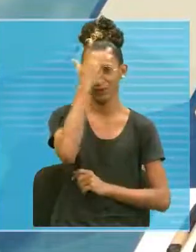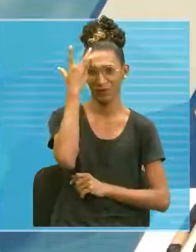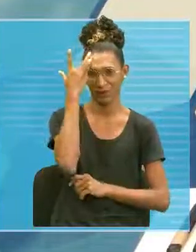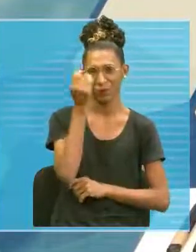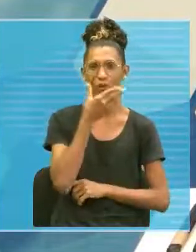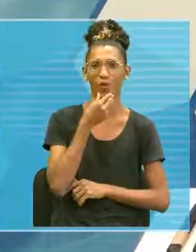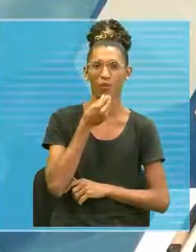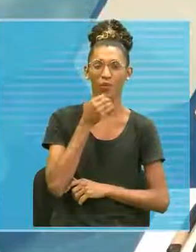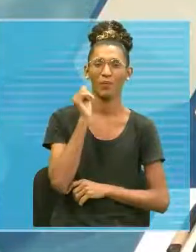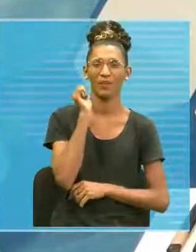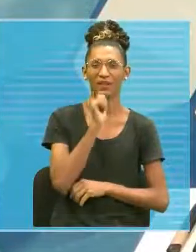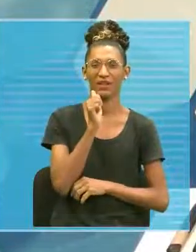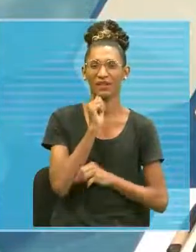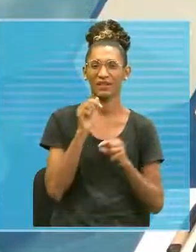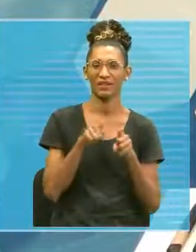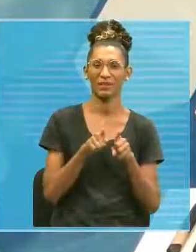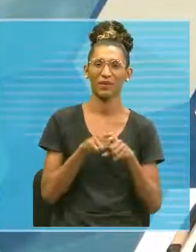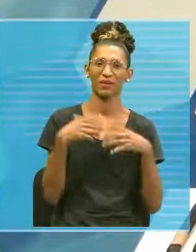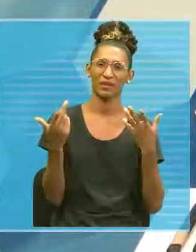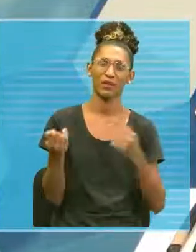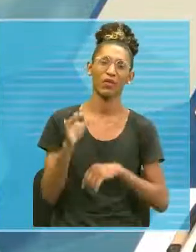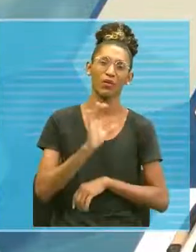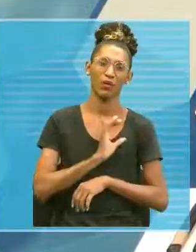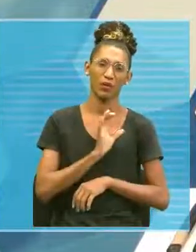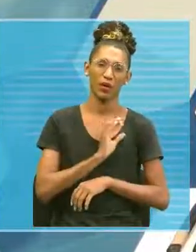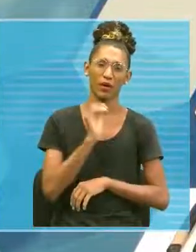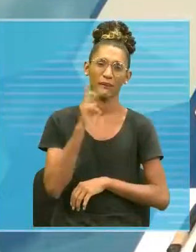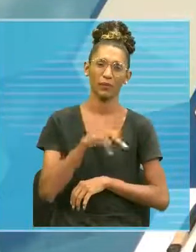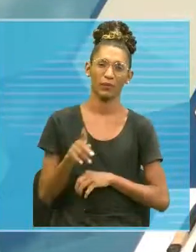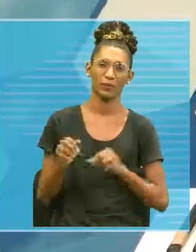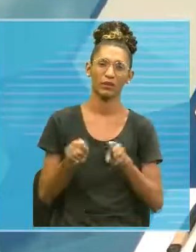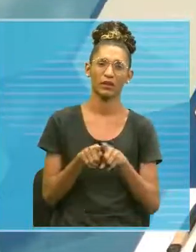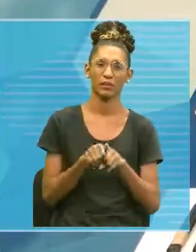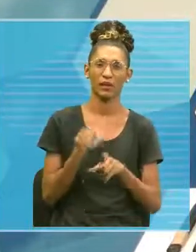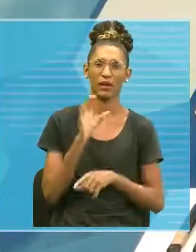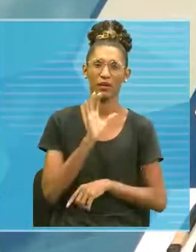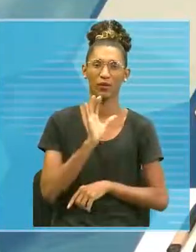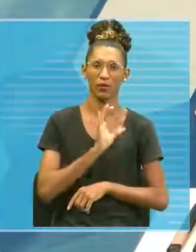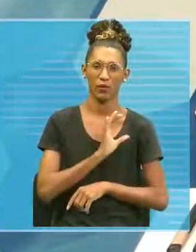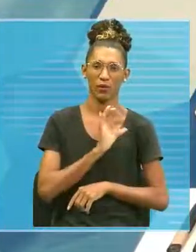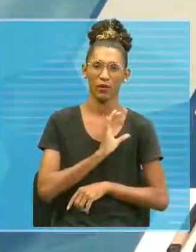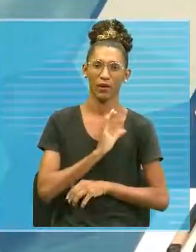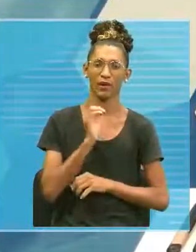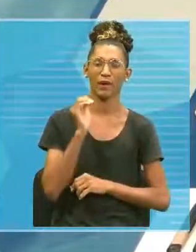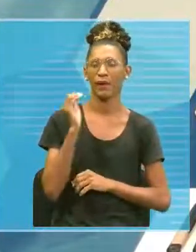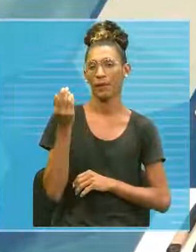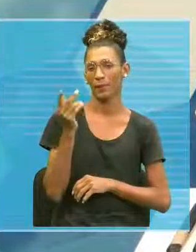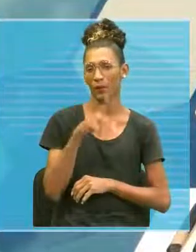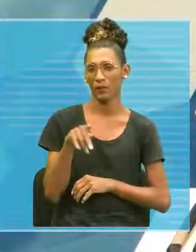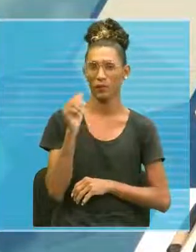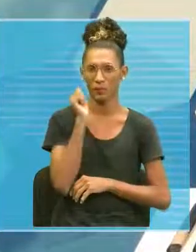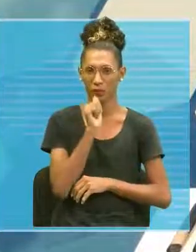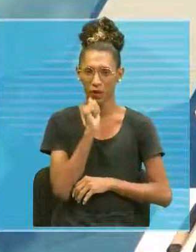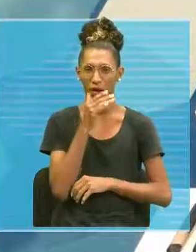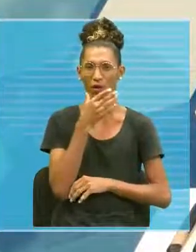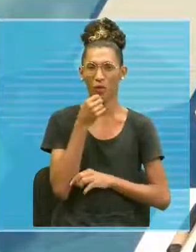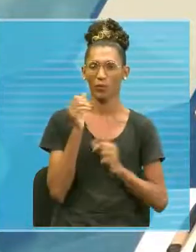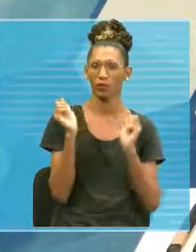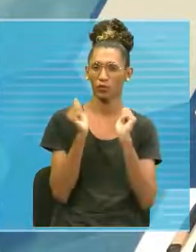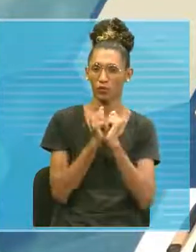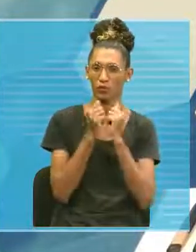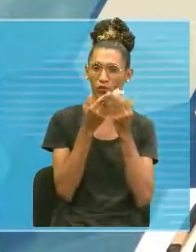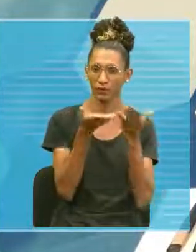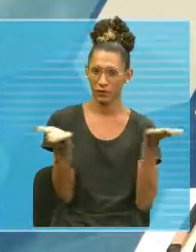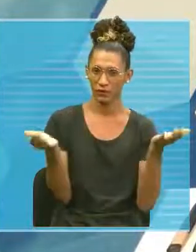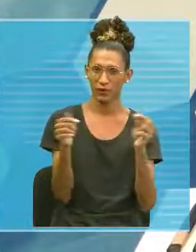todas aos colegas professores as colegas professoras que estão aí com vocês muy buenas